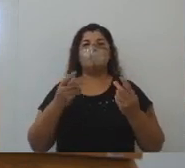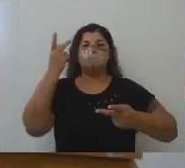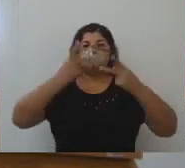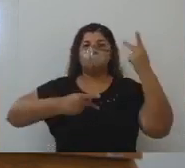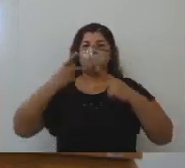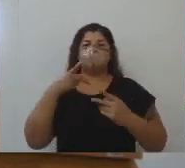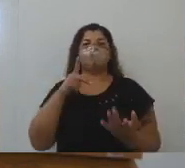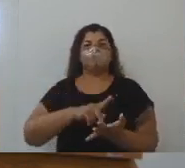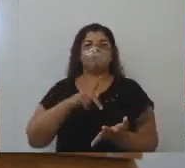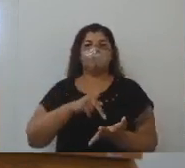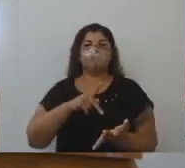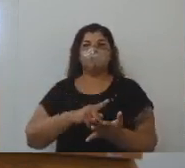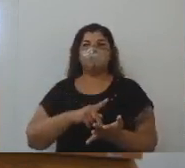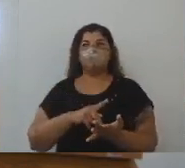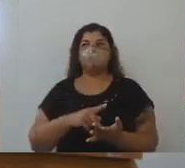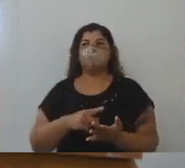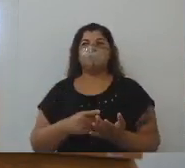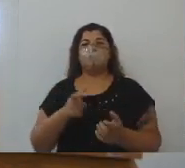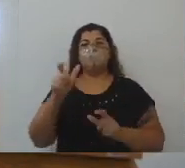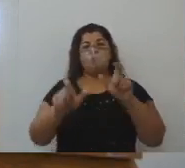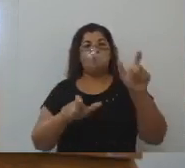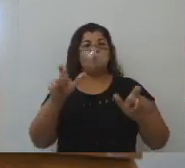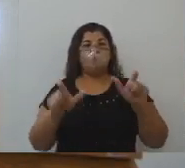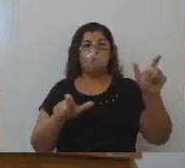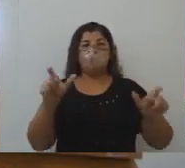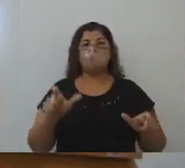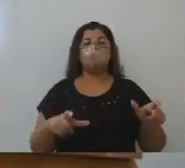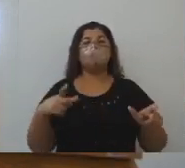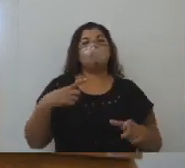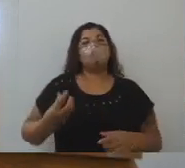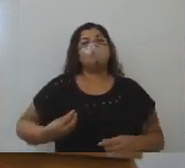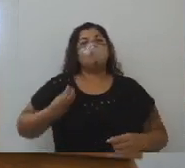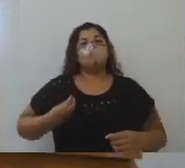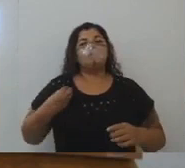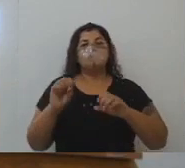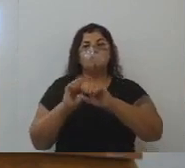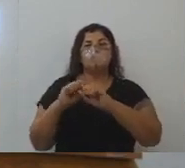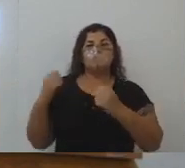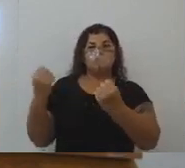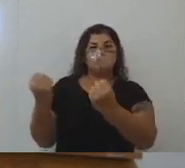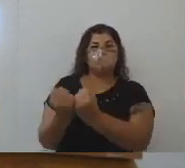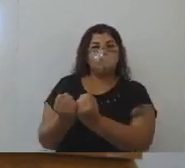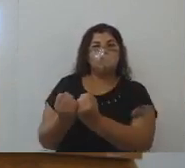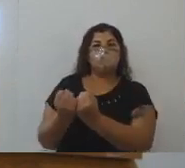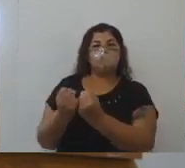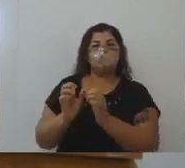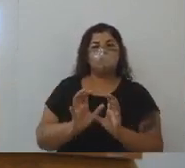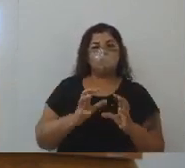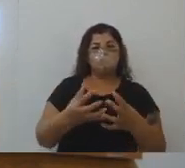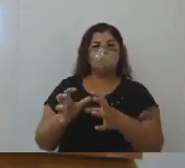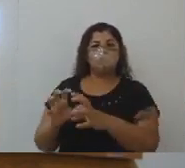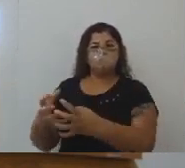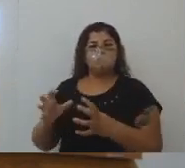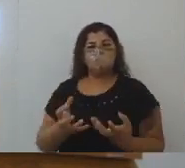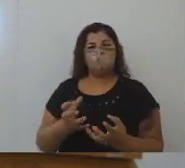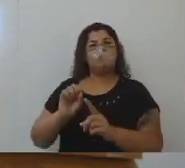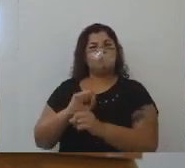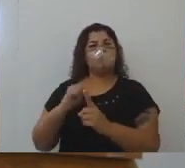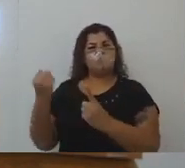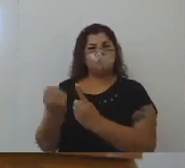realidade. Ou seja, o ser humano ele vive em sociedade e os grupos sociais eles